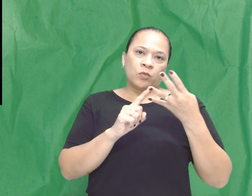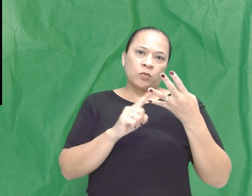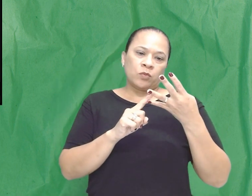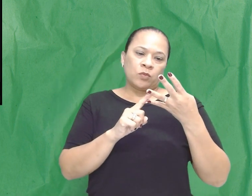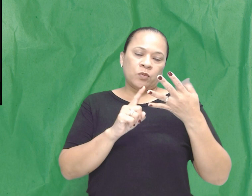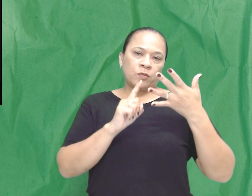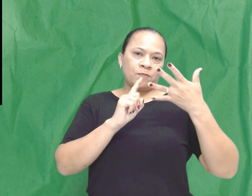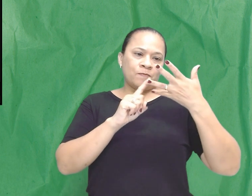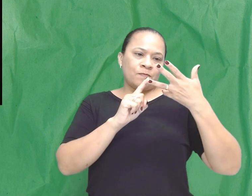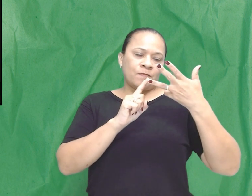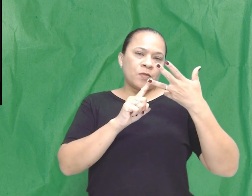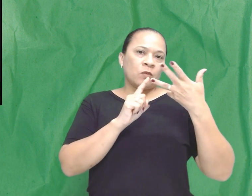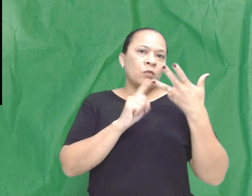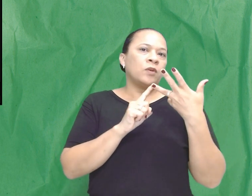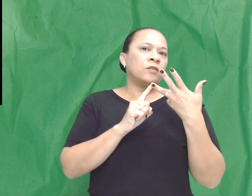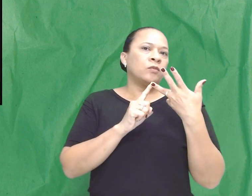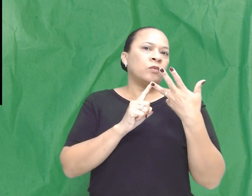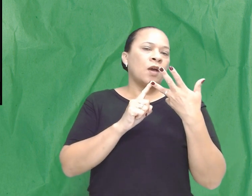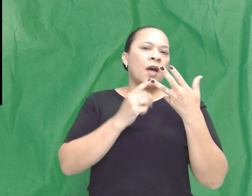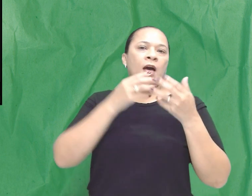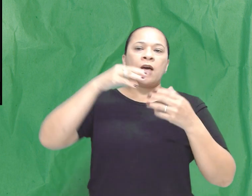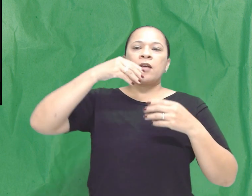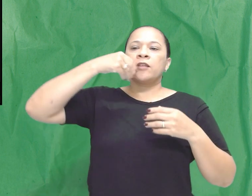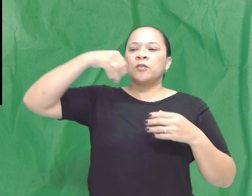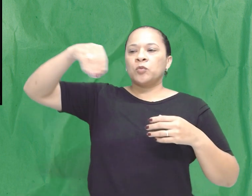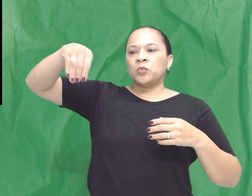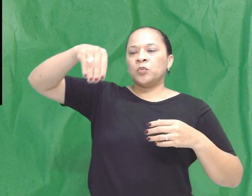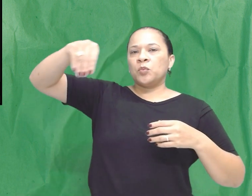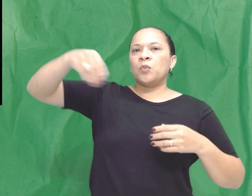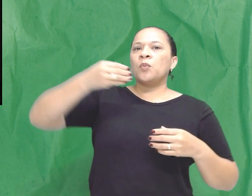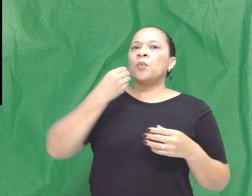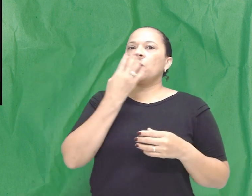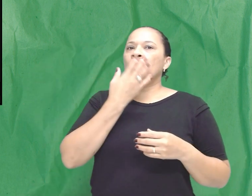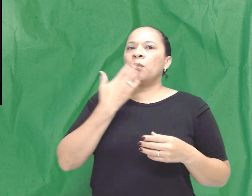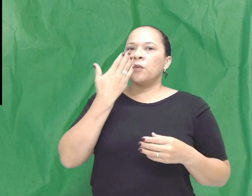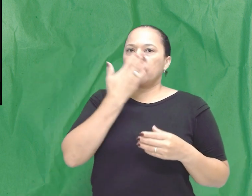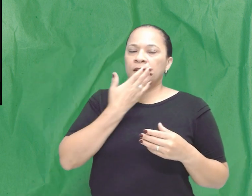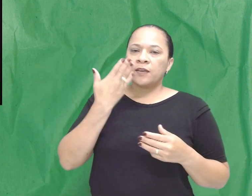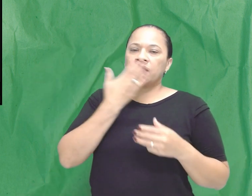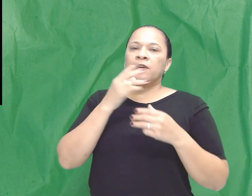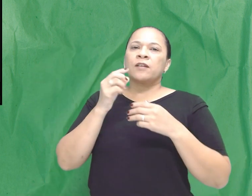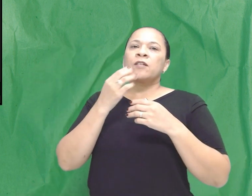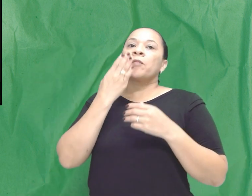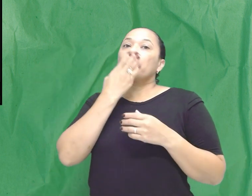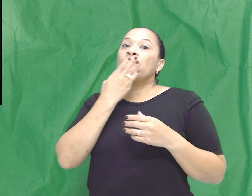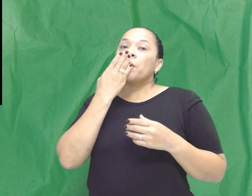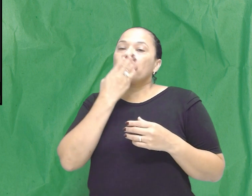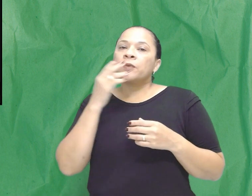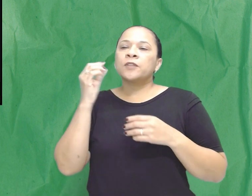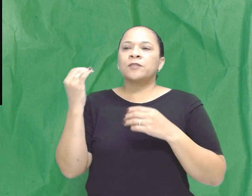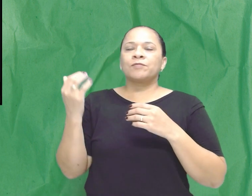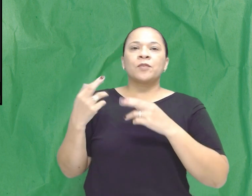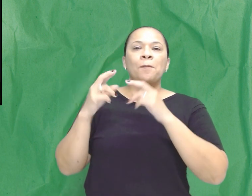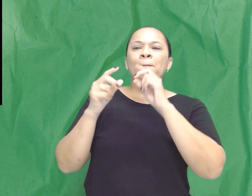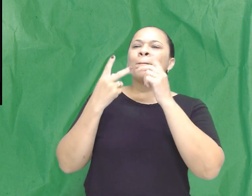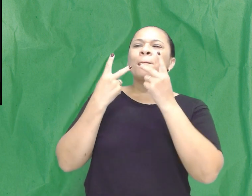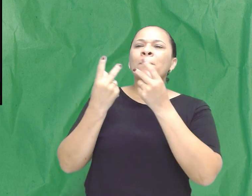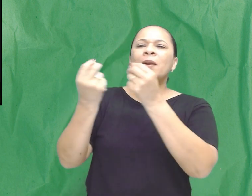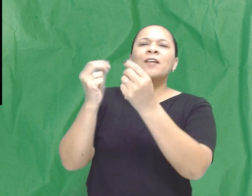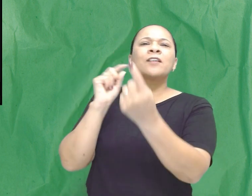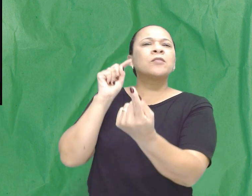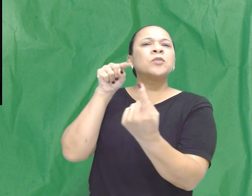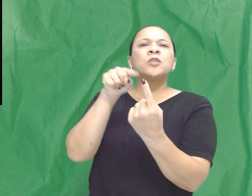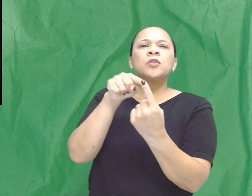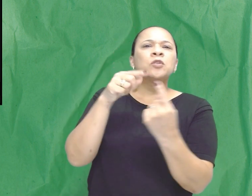biscoitos decorados, eles em geral são doces e o açúcar é responsável pela textura, né? Por isso é muito comum que